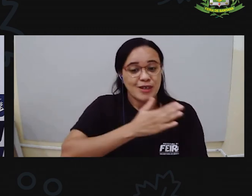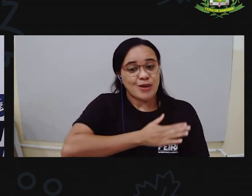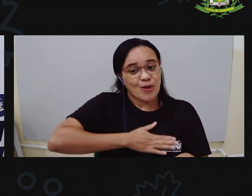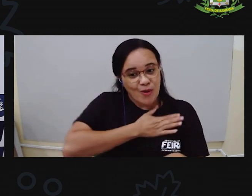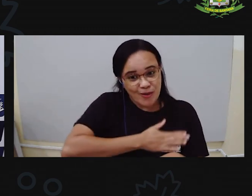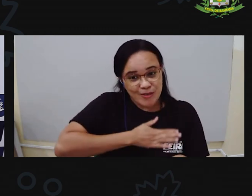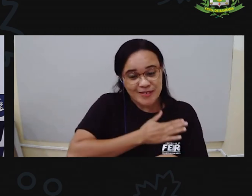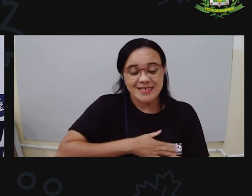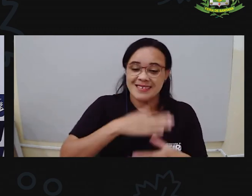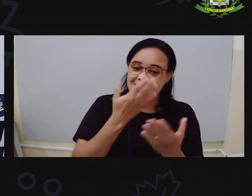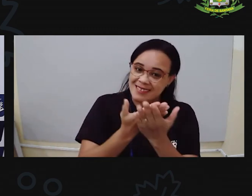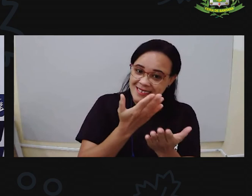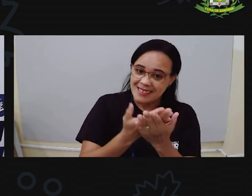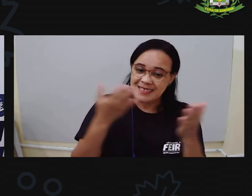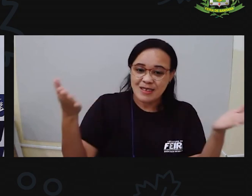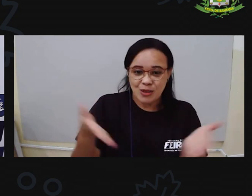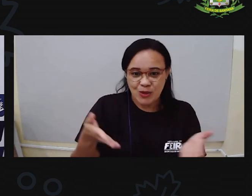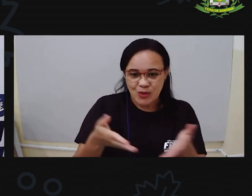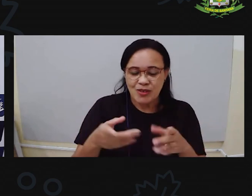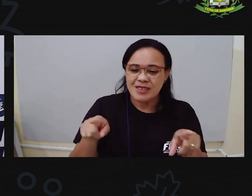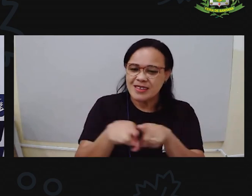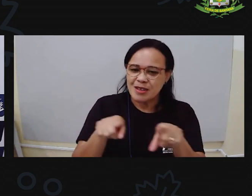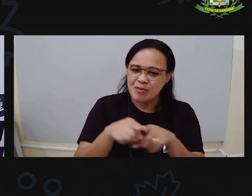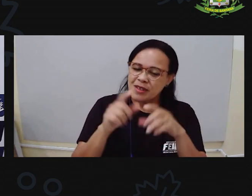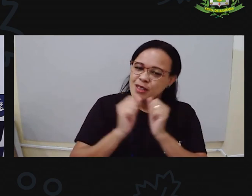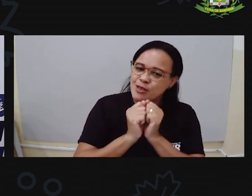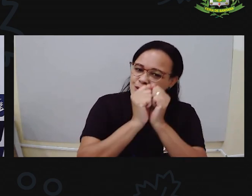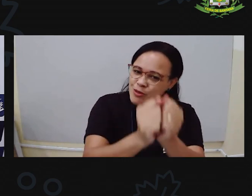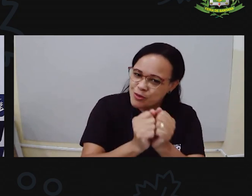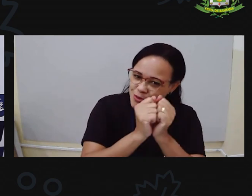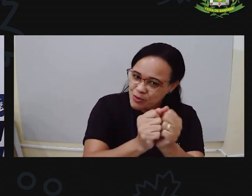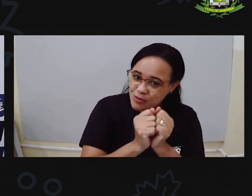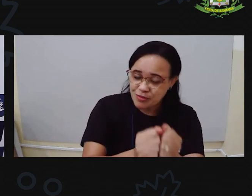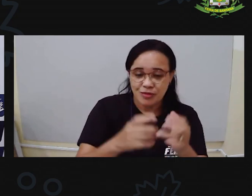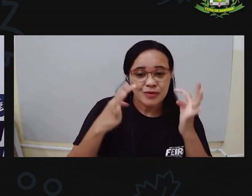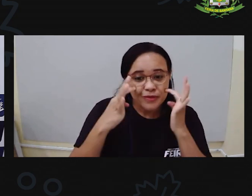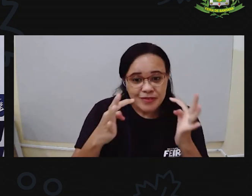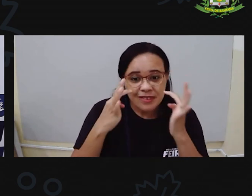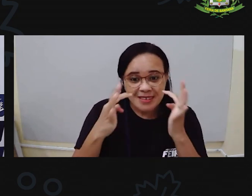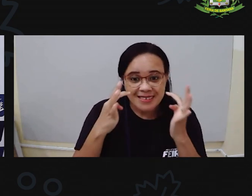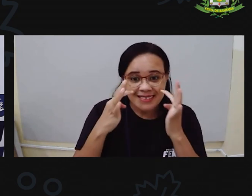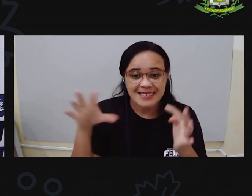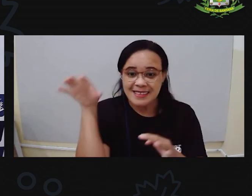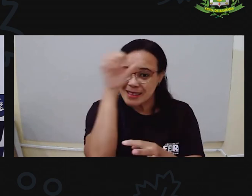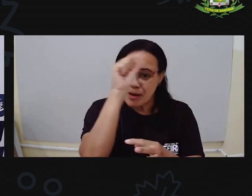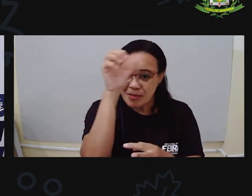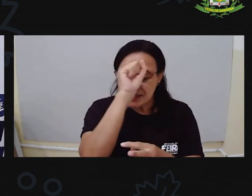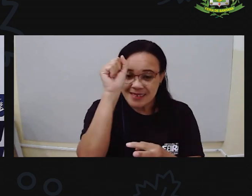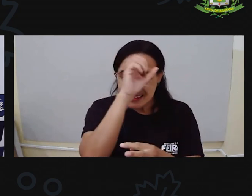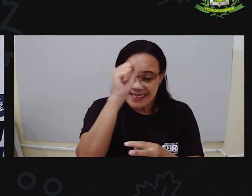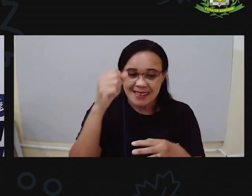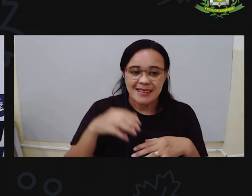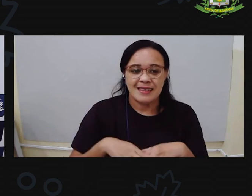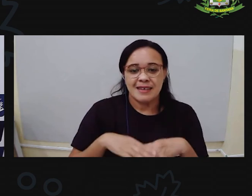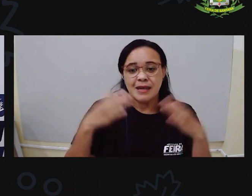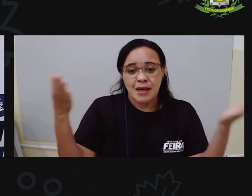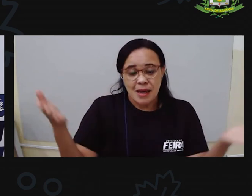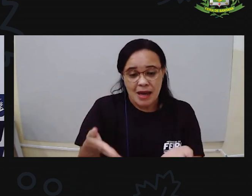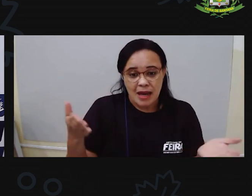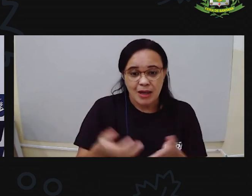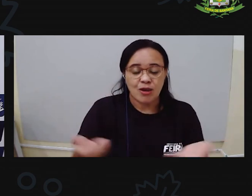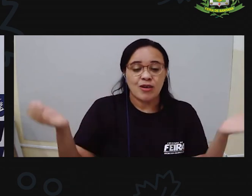acompanhar aqui a aula e aprender, que é o mais importante. Agora, meus amores, a gente vai